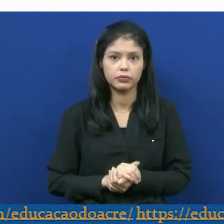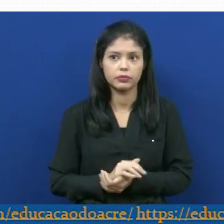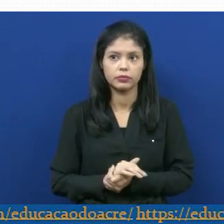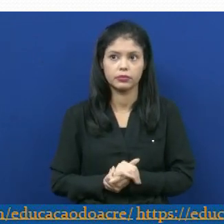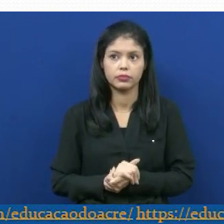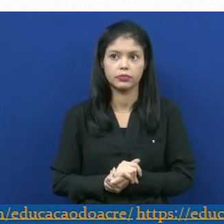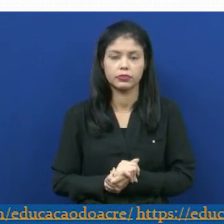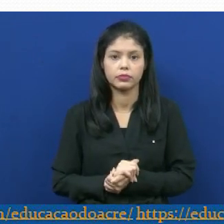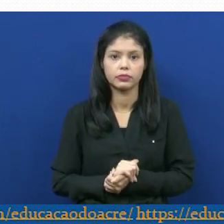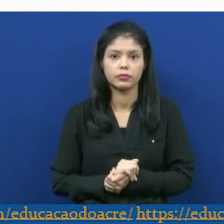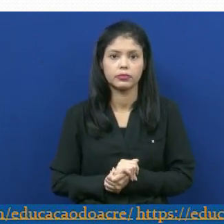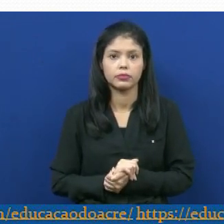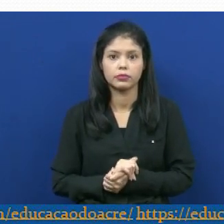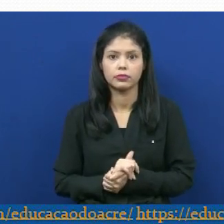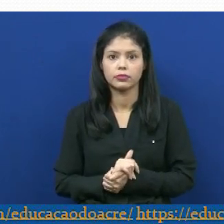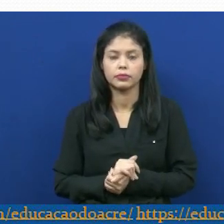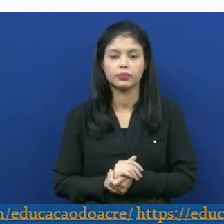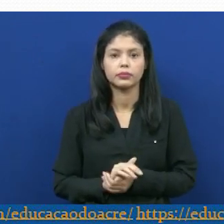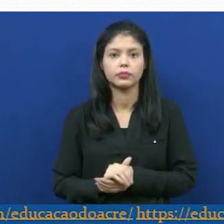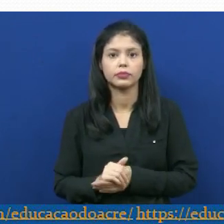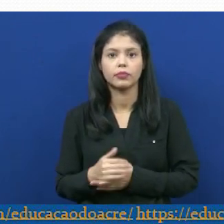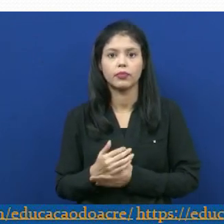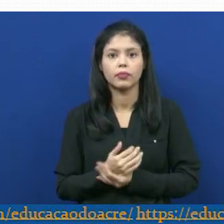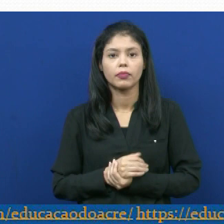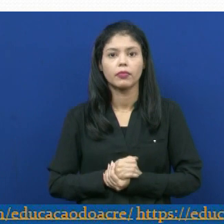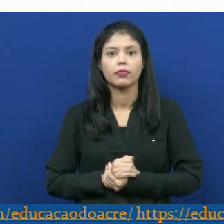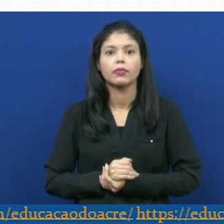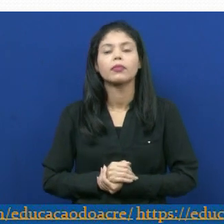Então, N é igual a 7. Você faça a correção aí, tá bom?